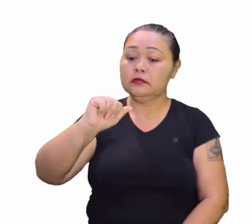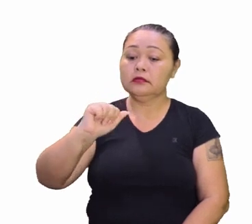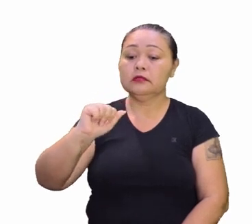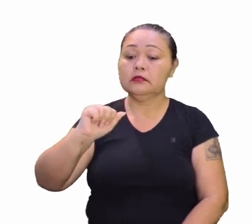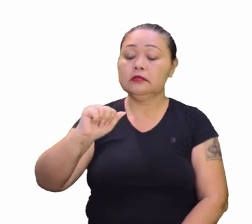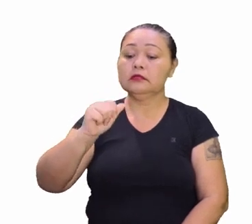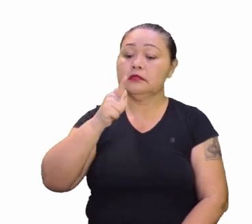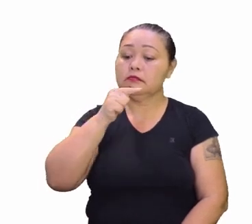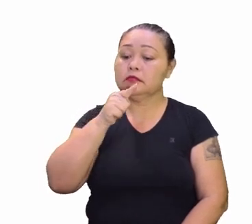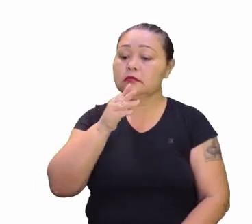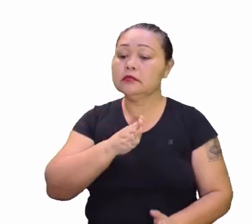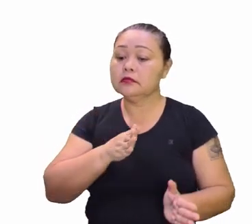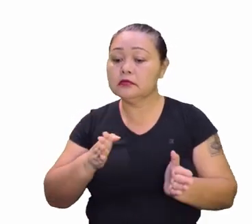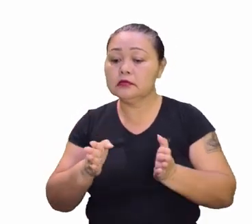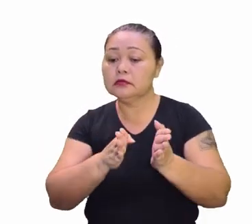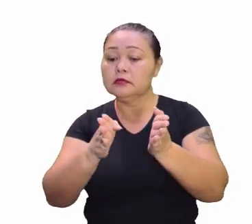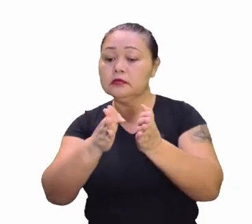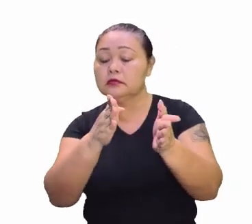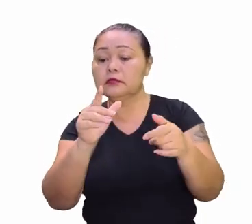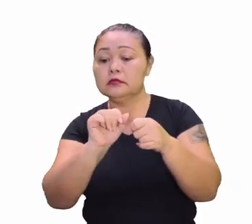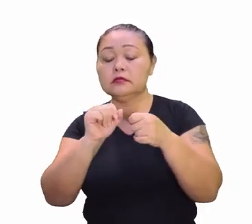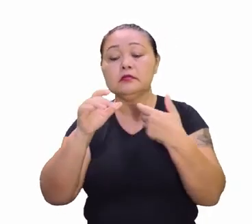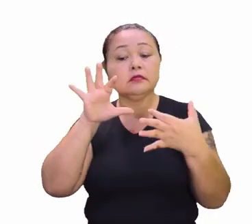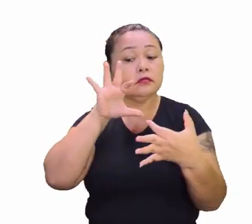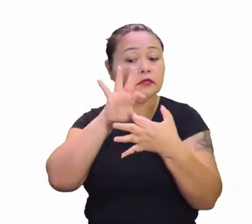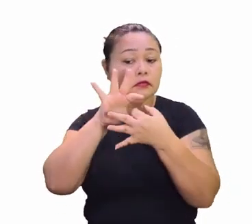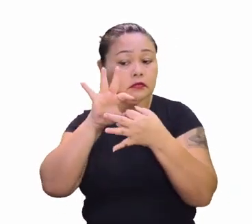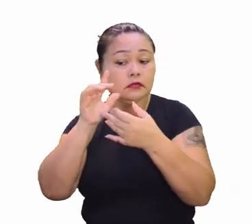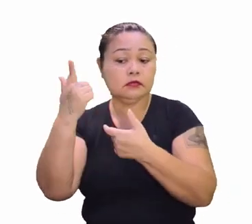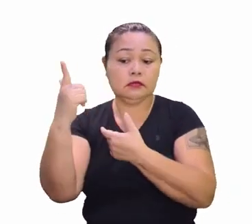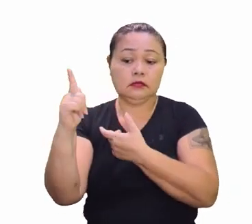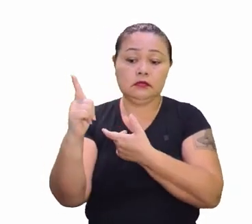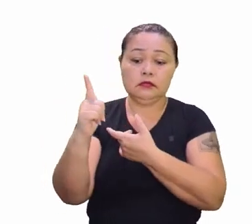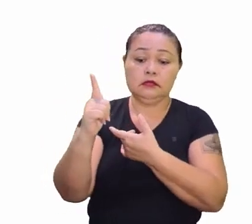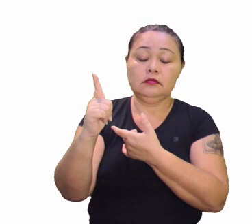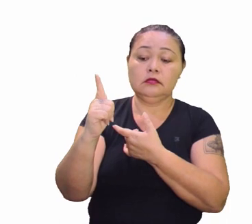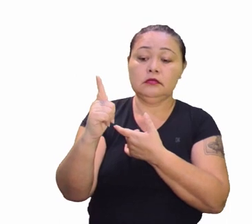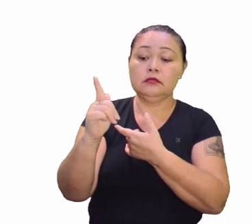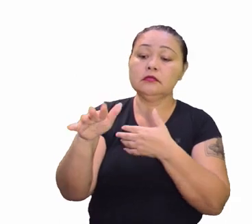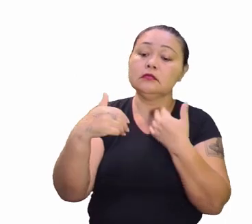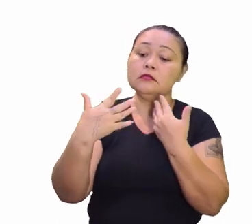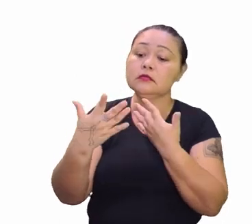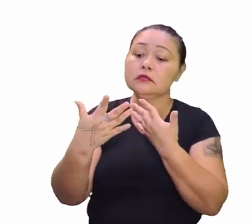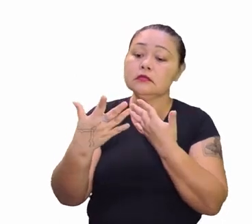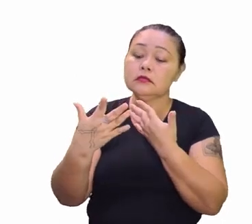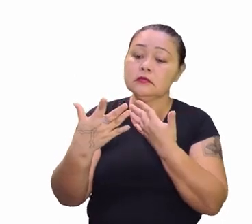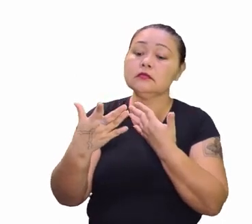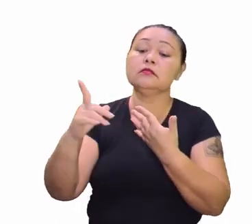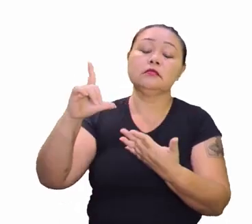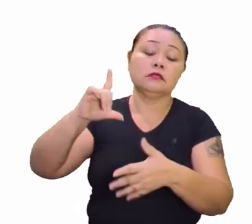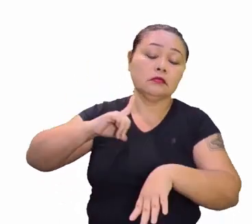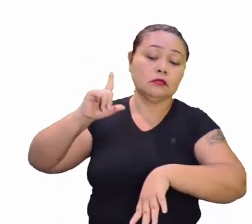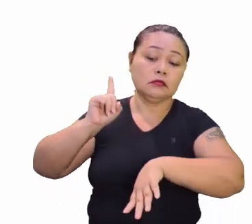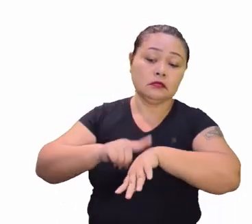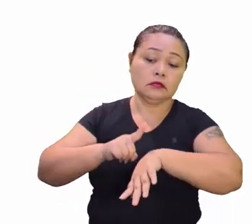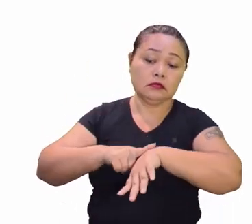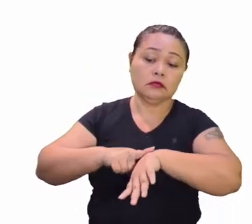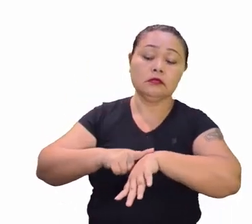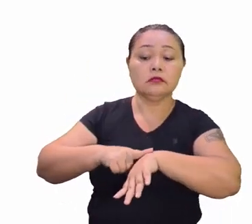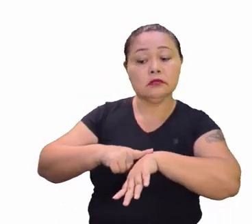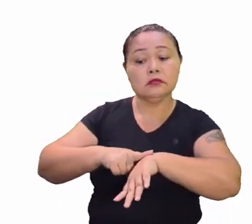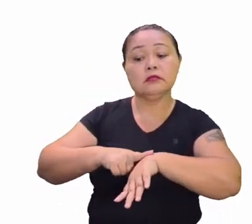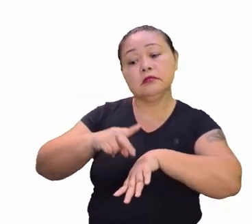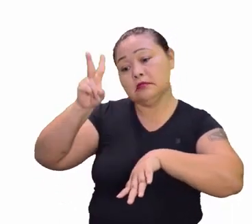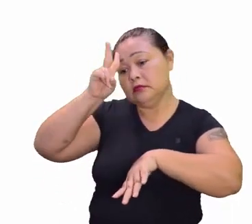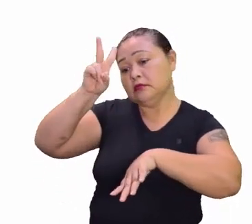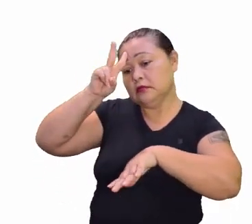hidrográfica, estamos falando num contexto geográfico. Muito bem. Obviamente, tem momentos que a gente tem que falar de